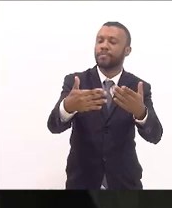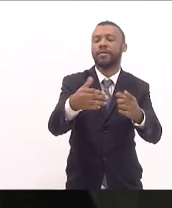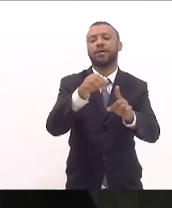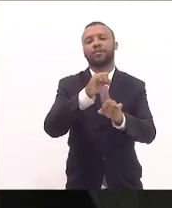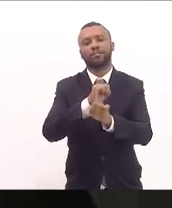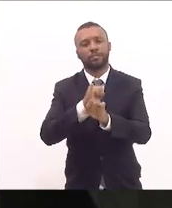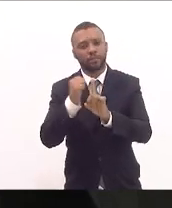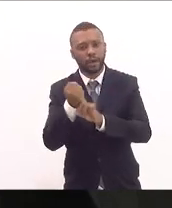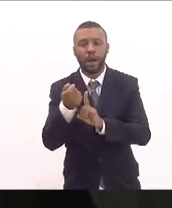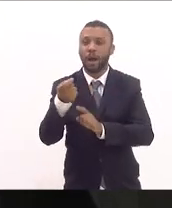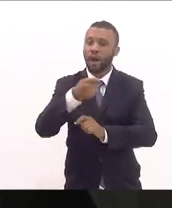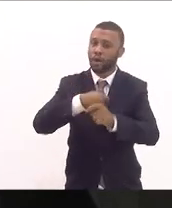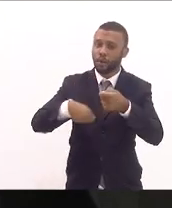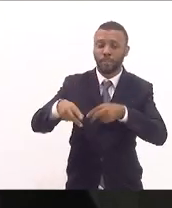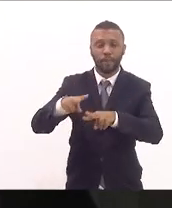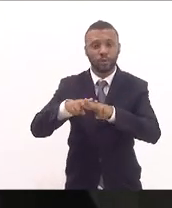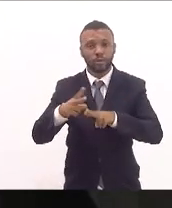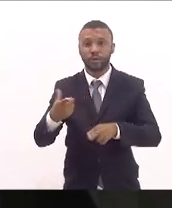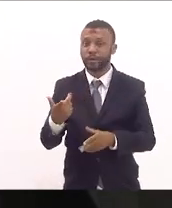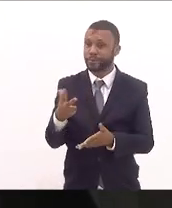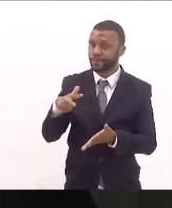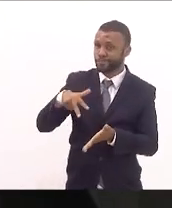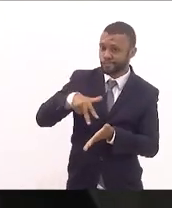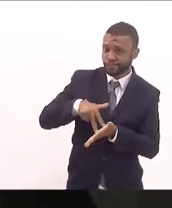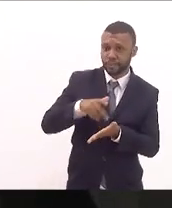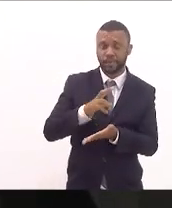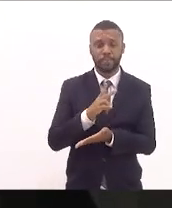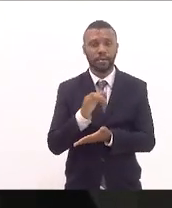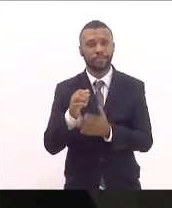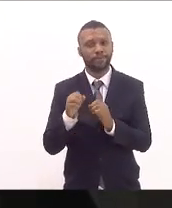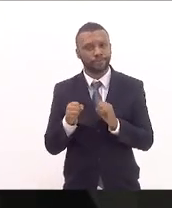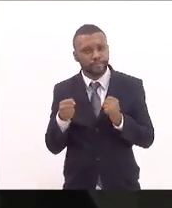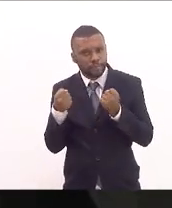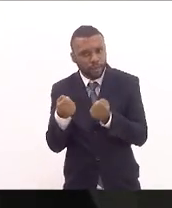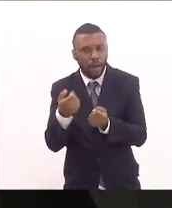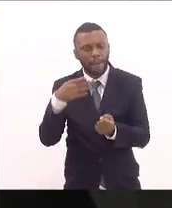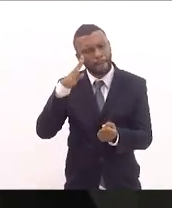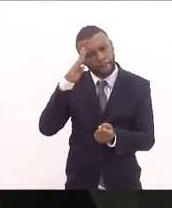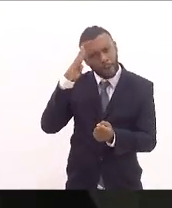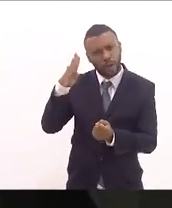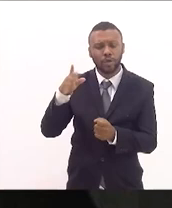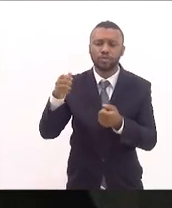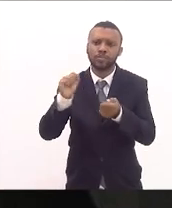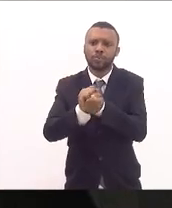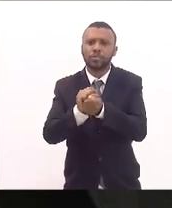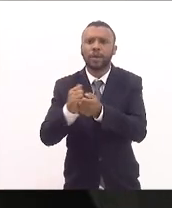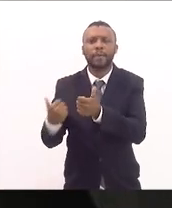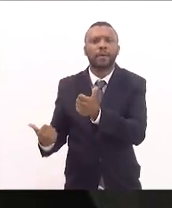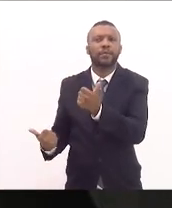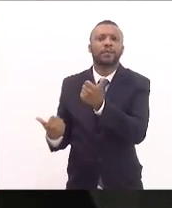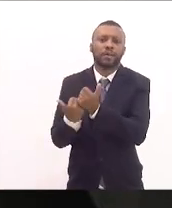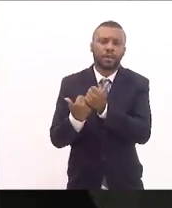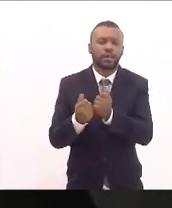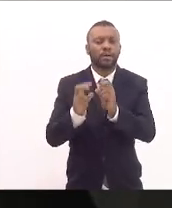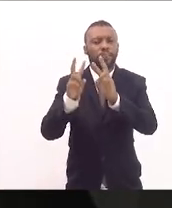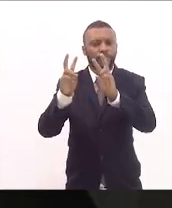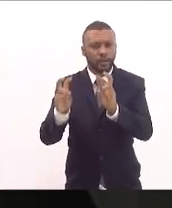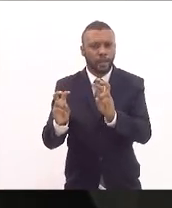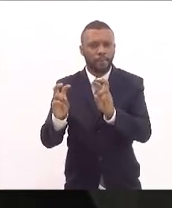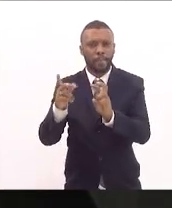fiz questão de participar dessa CPI vamos dedicar a ela o máximo possível com a minha Assessoria essa um tema